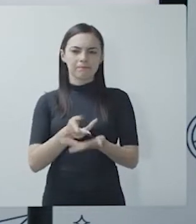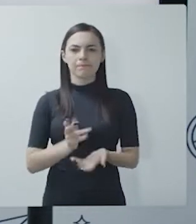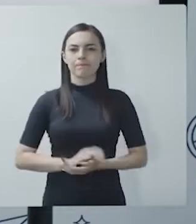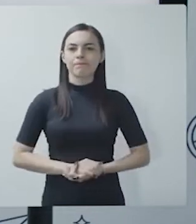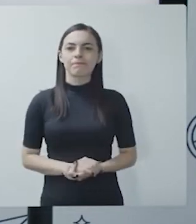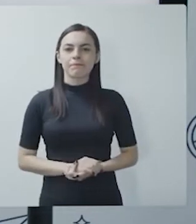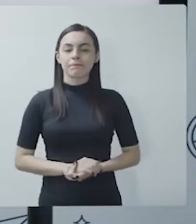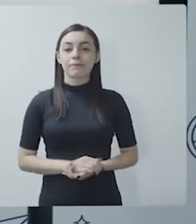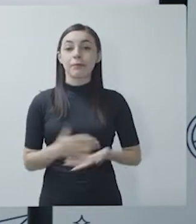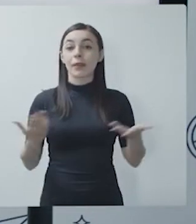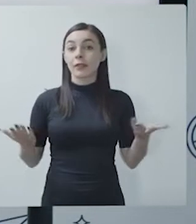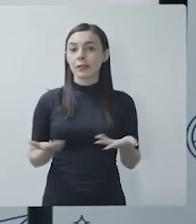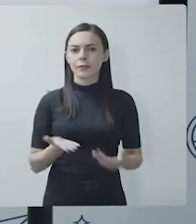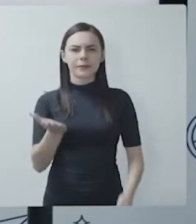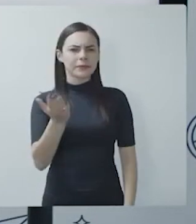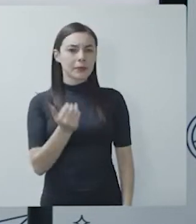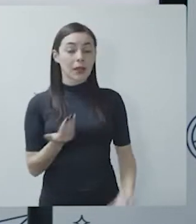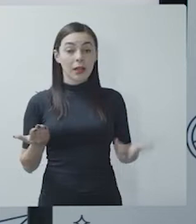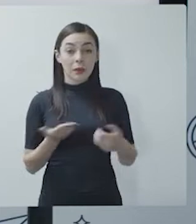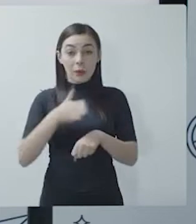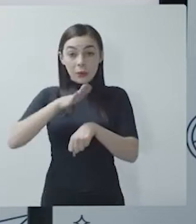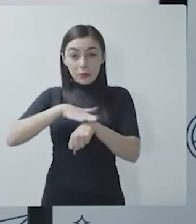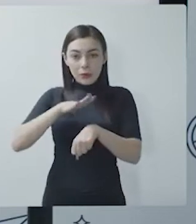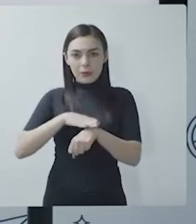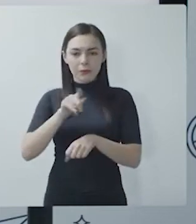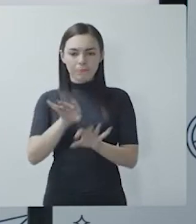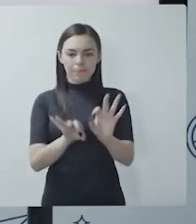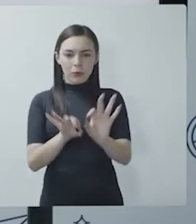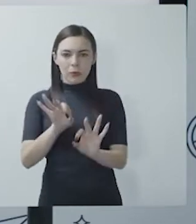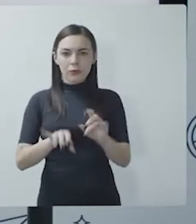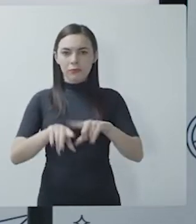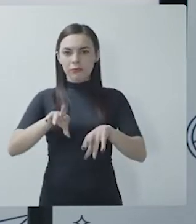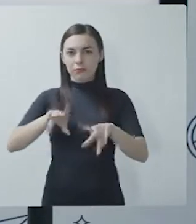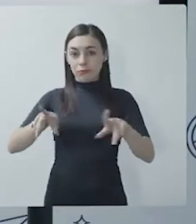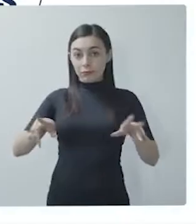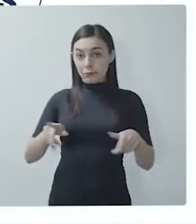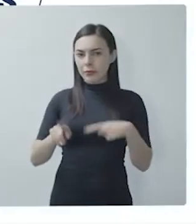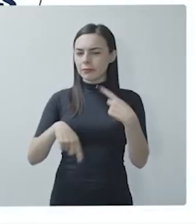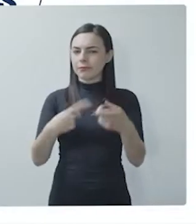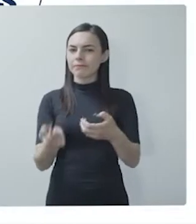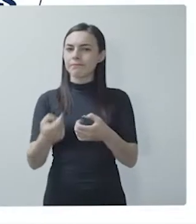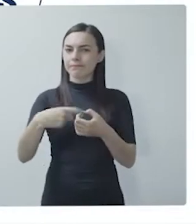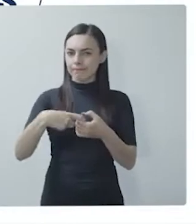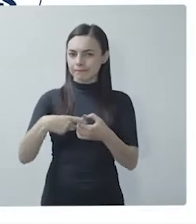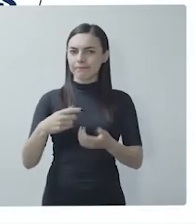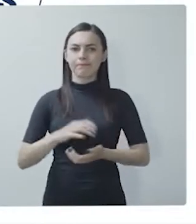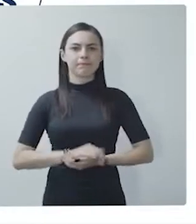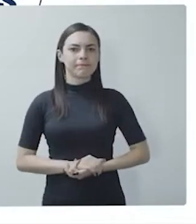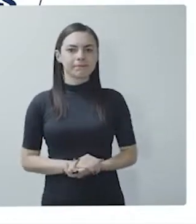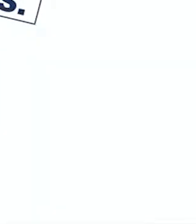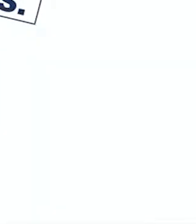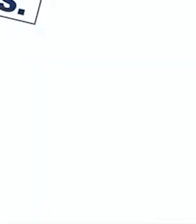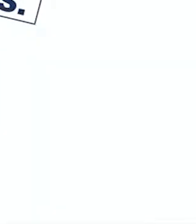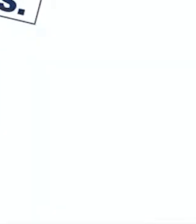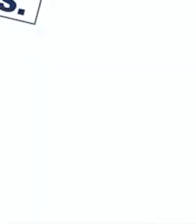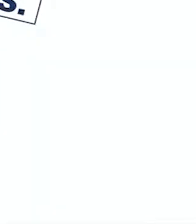né? Então vamos lá. Vou dar um tempinho para vocês organizarem esse material e a gente já retorna, tá bom?